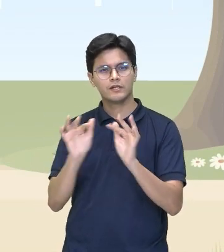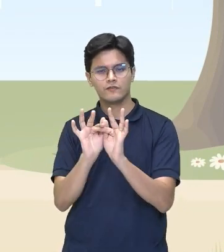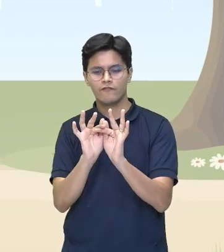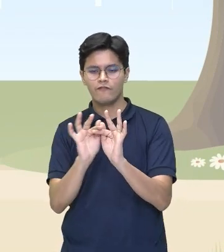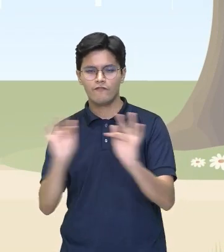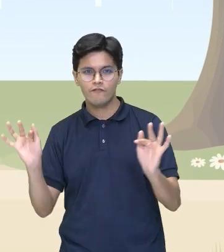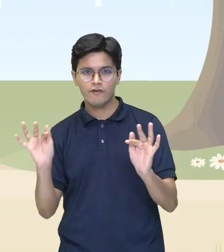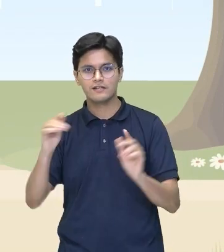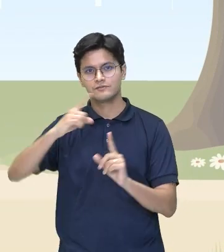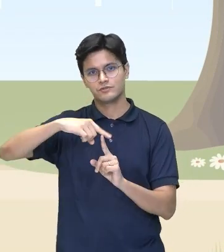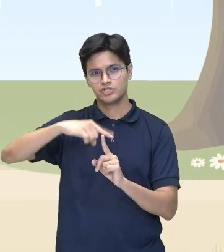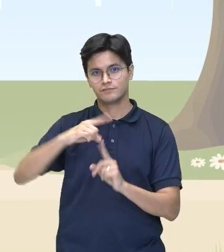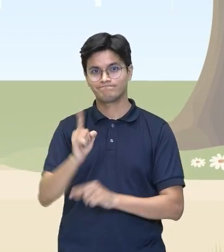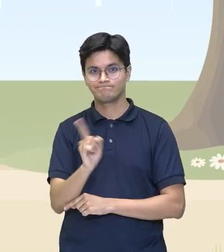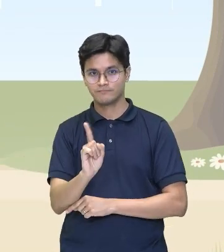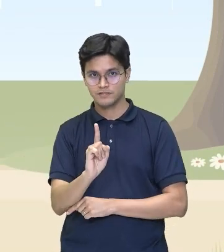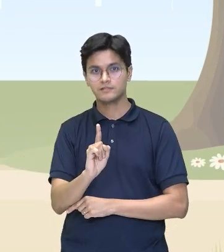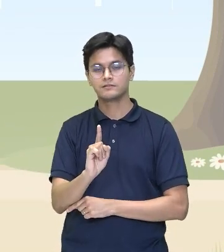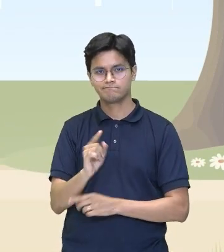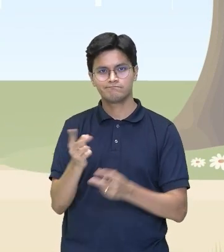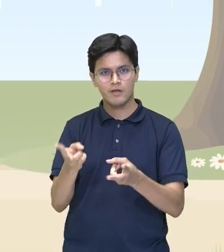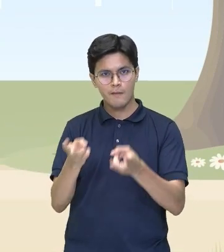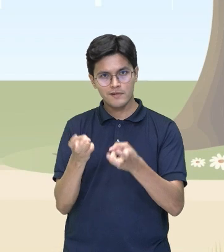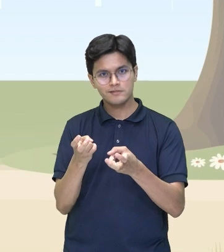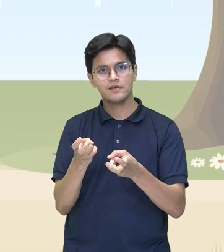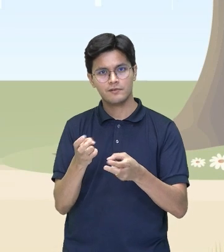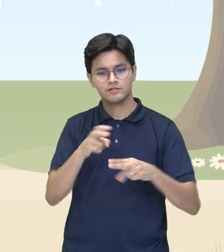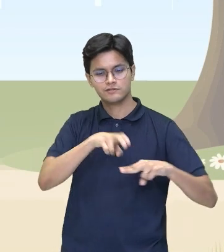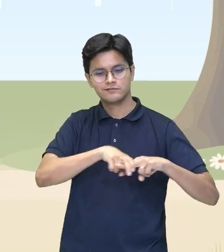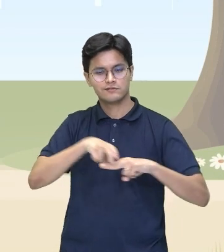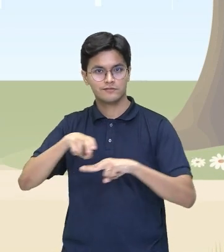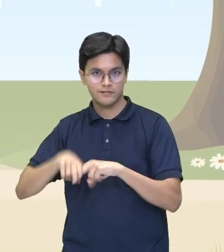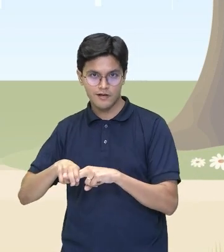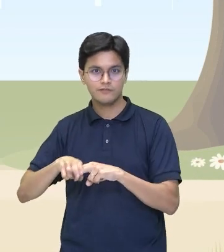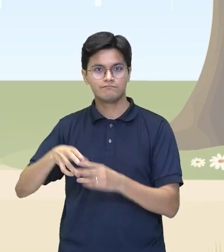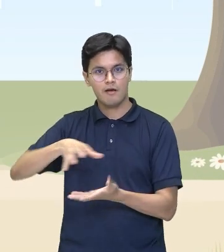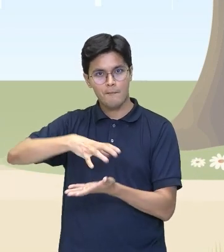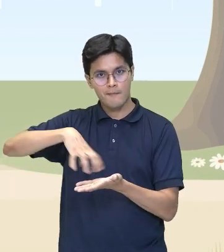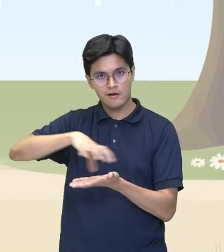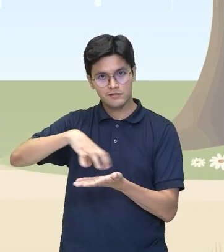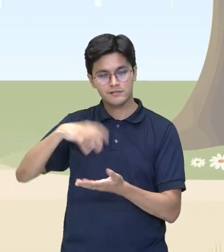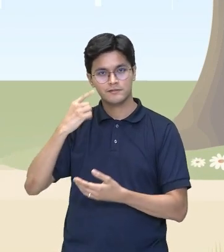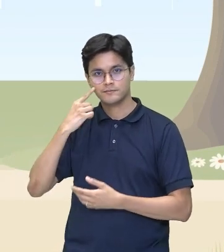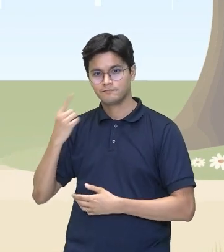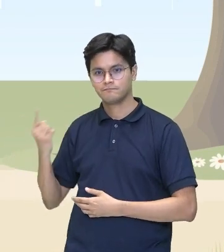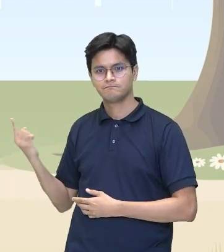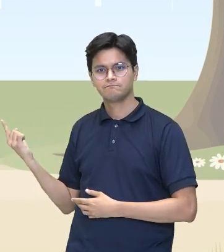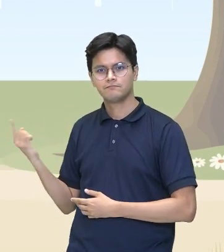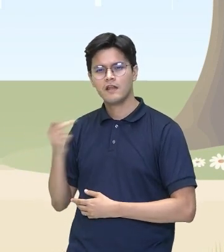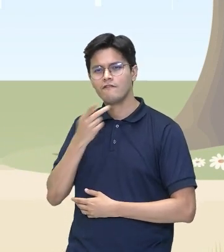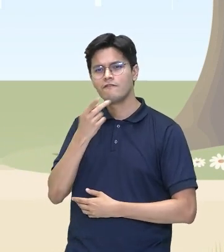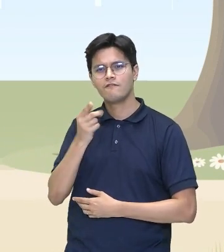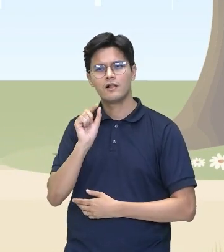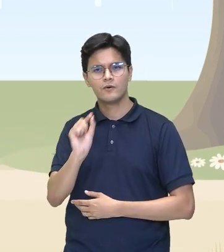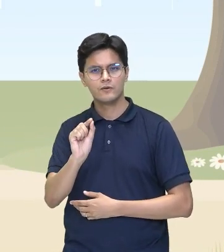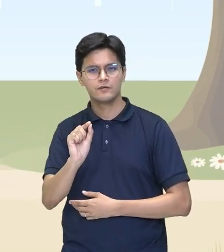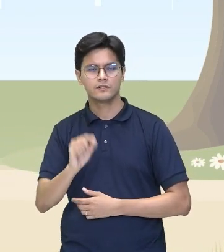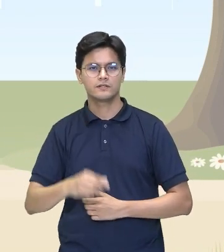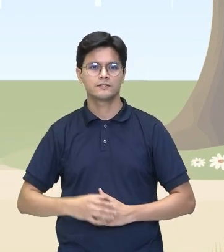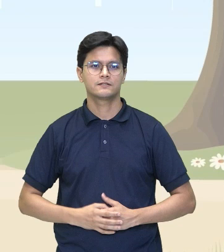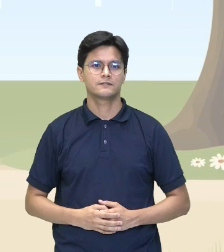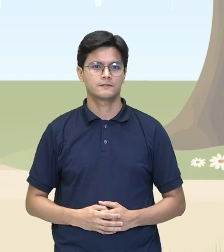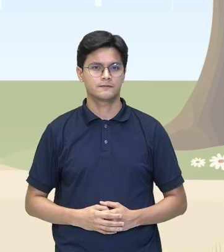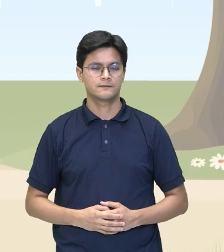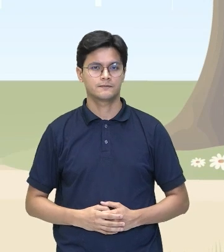negativa. Então, observe aí que eles estão sentadinhos na praça, né? E estão dizendo o seguinte, ó, we were